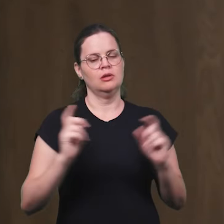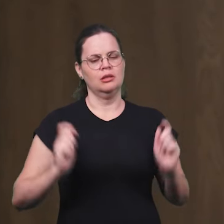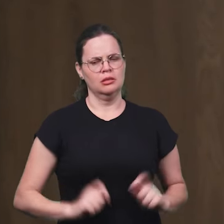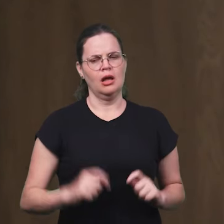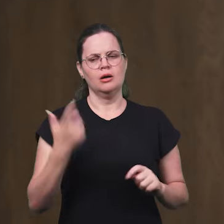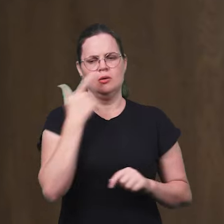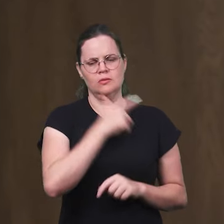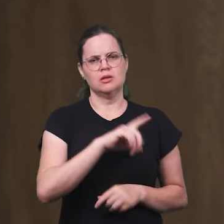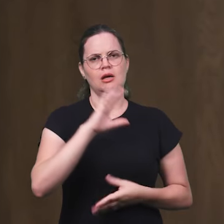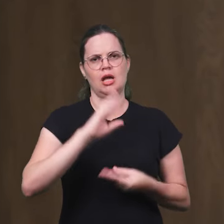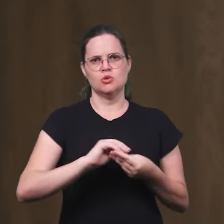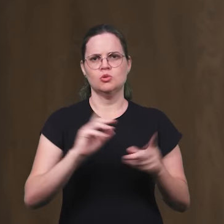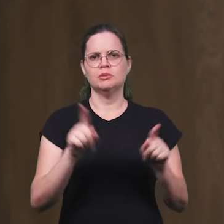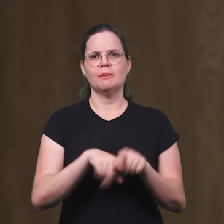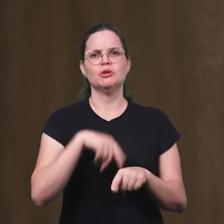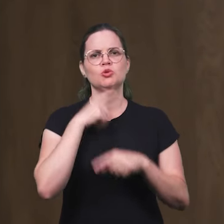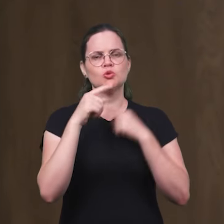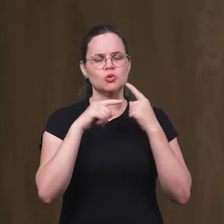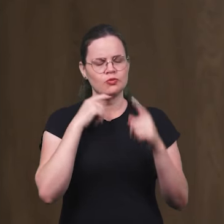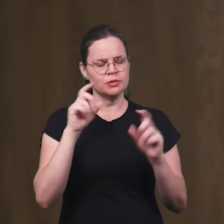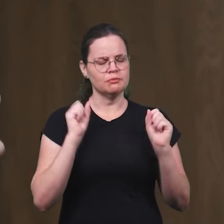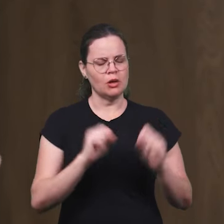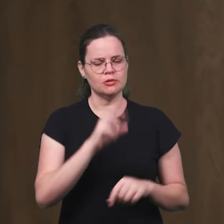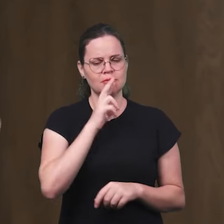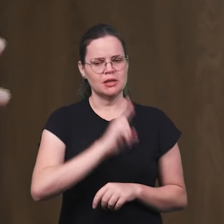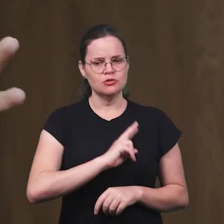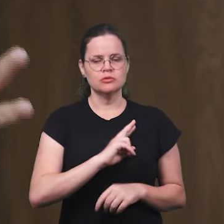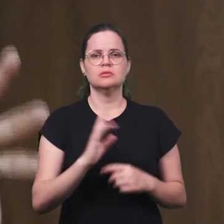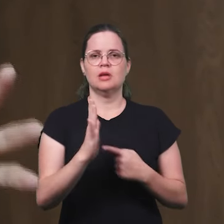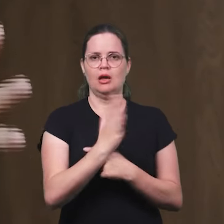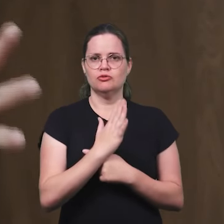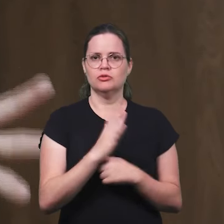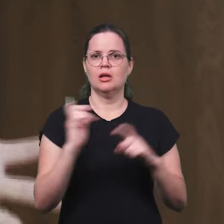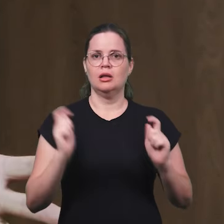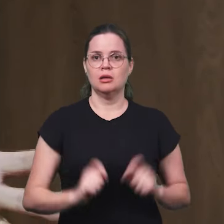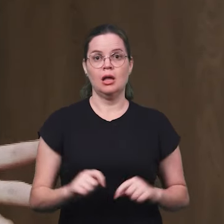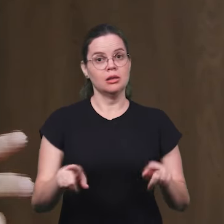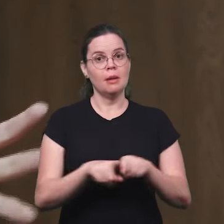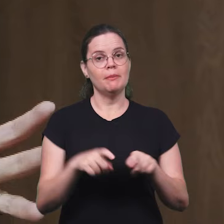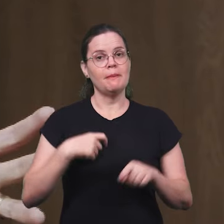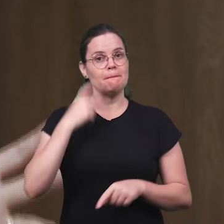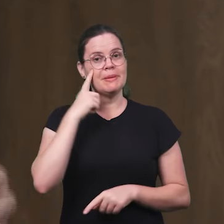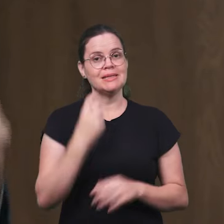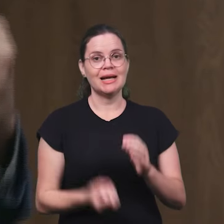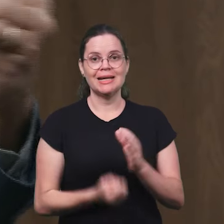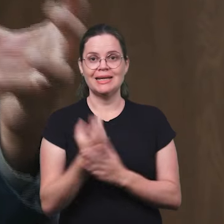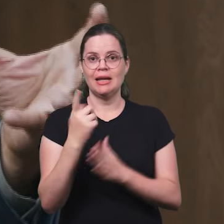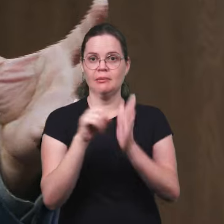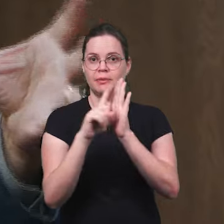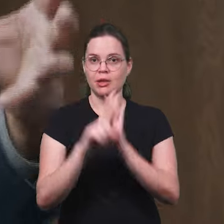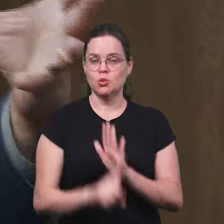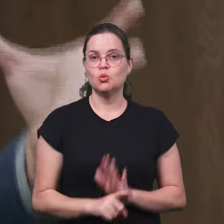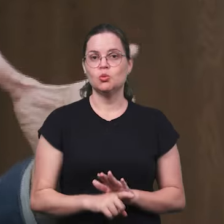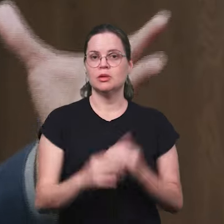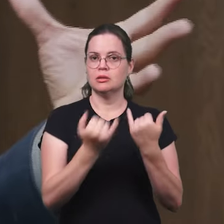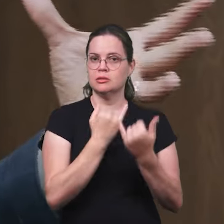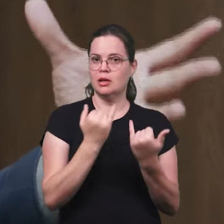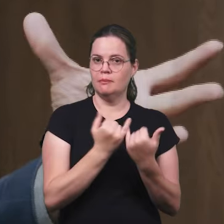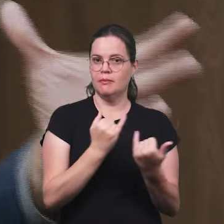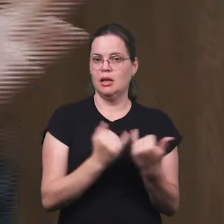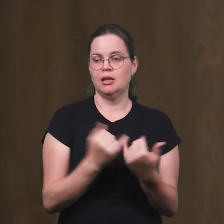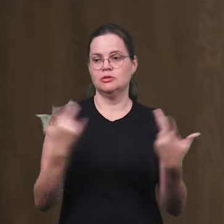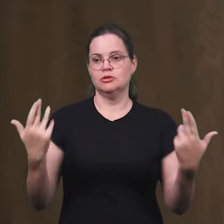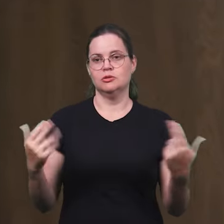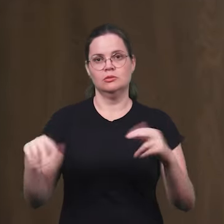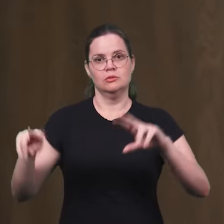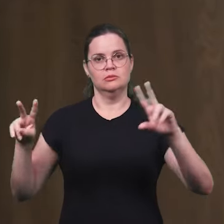fazer resumos, tirar dúvidas, pode te ajudar a criar questões. Criar questões parecidas com o